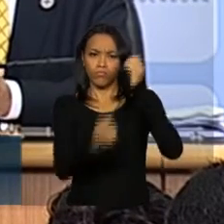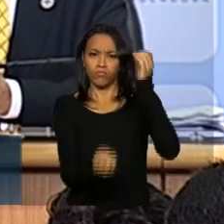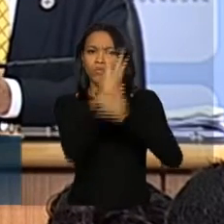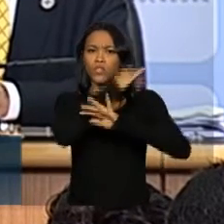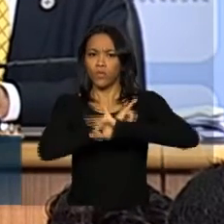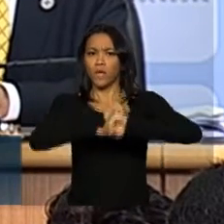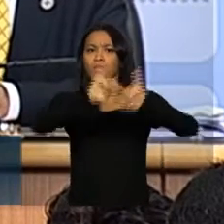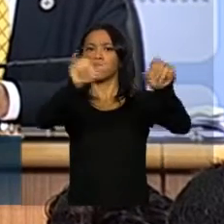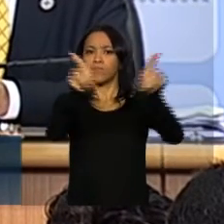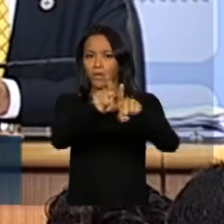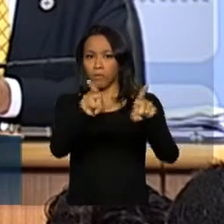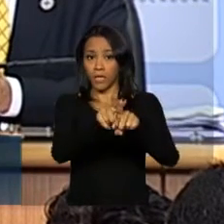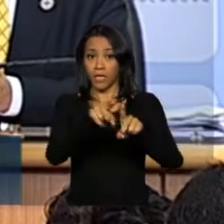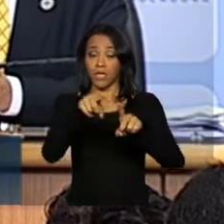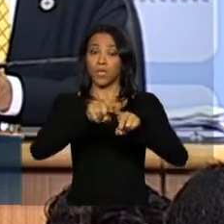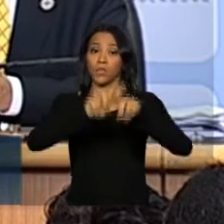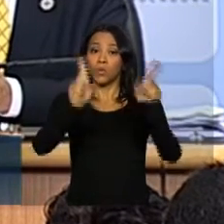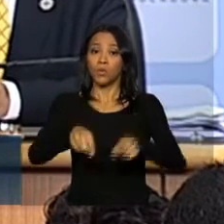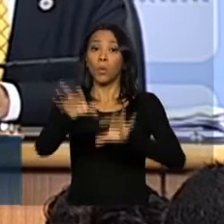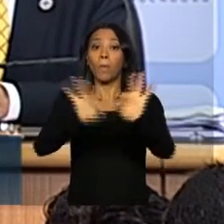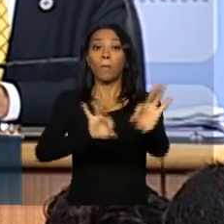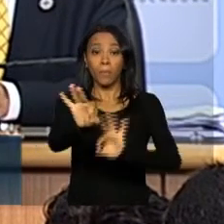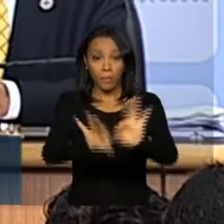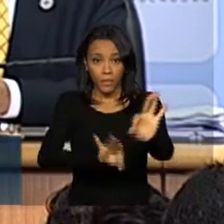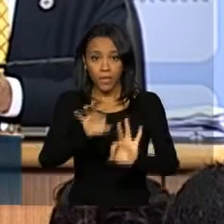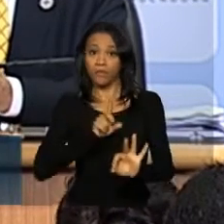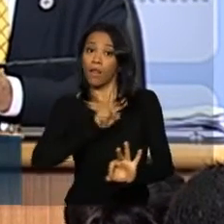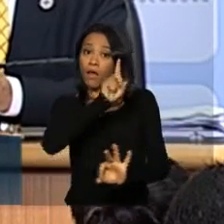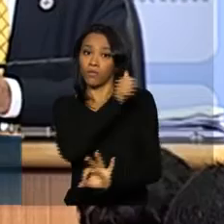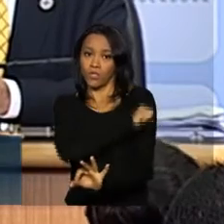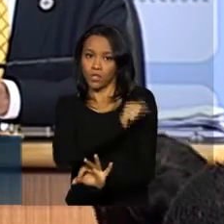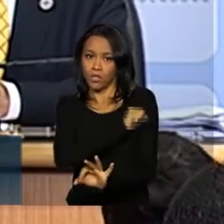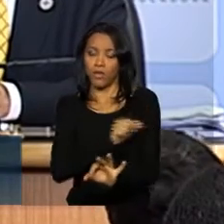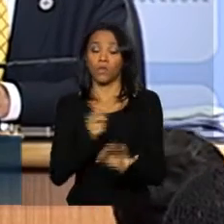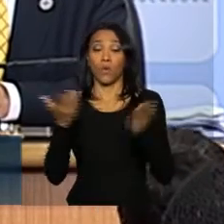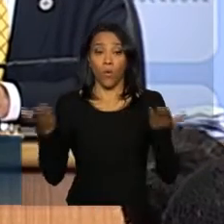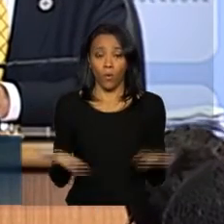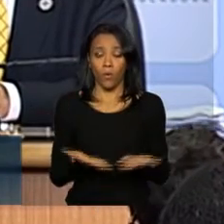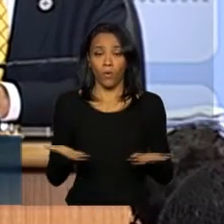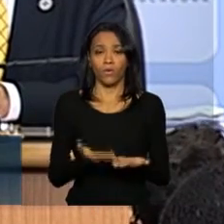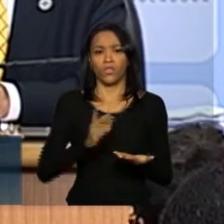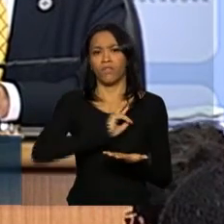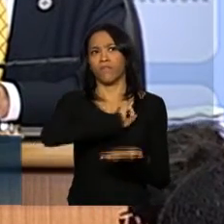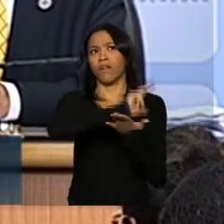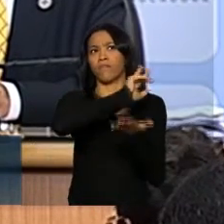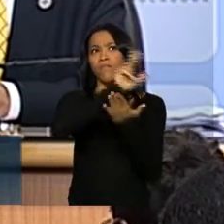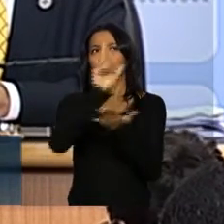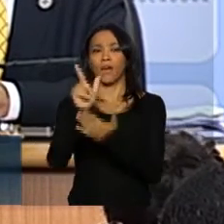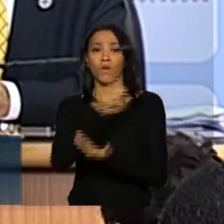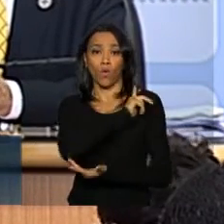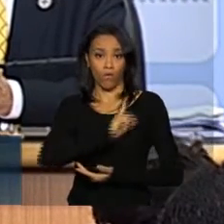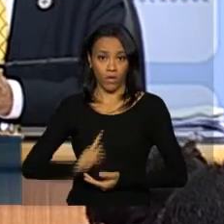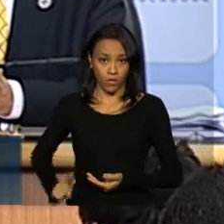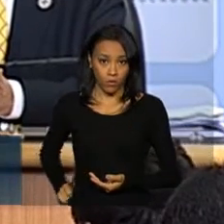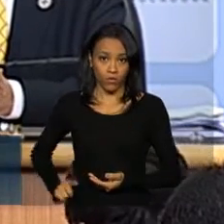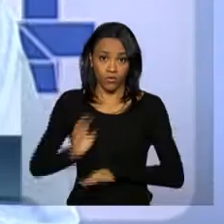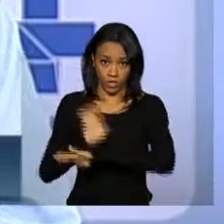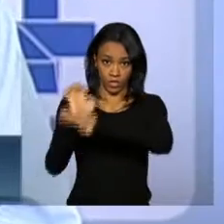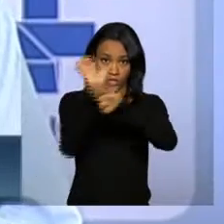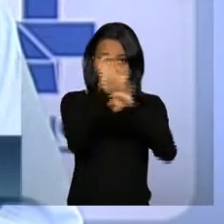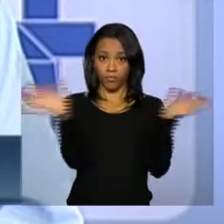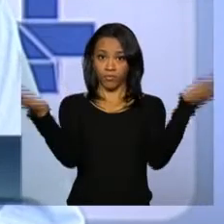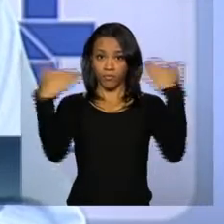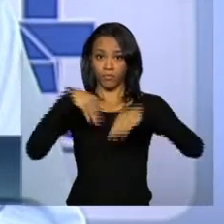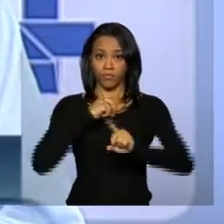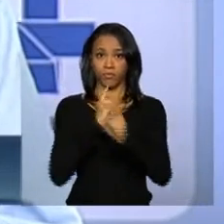Rio de Janeiro. Hoje, como o secretário disse, os governadores estarão com a presidenta e o ministro da Saúde